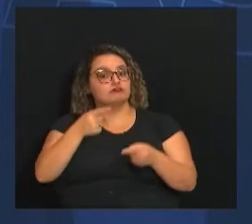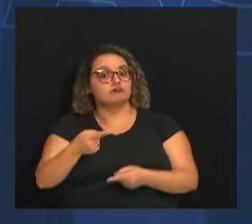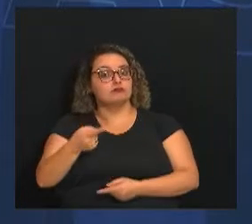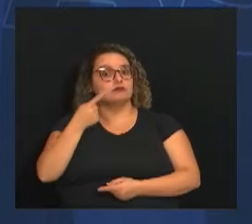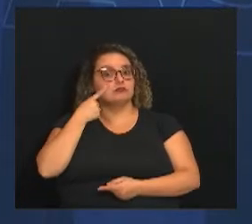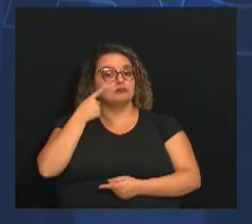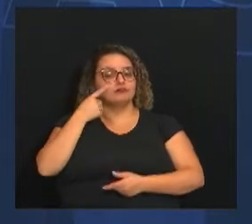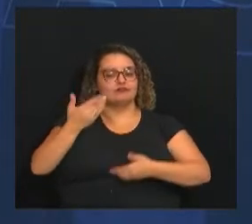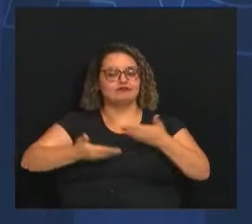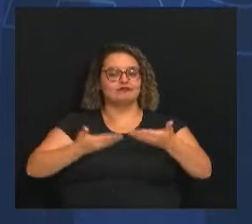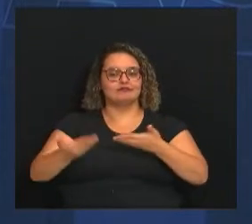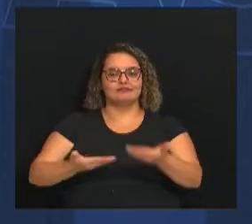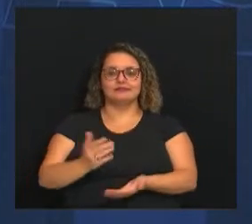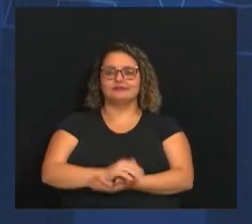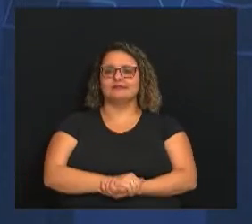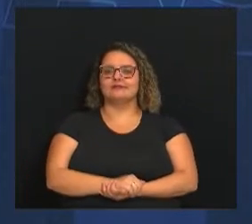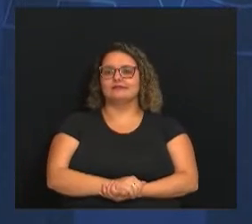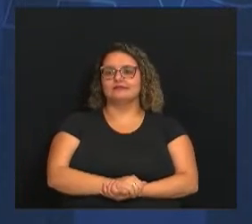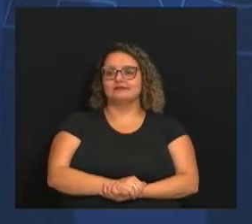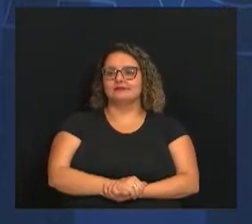Serviço.